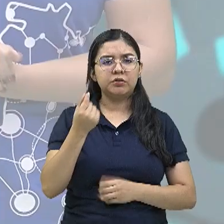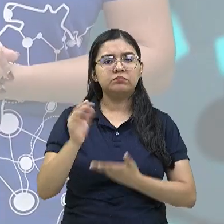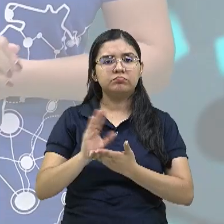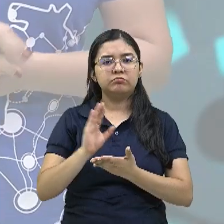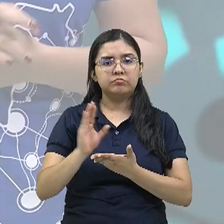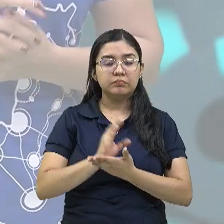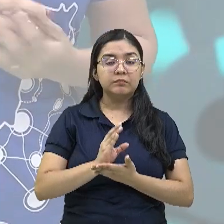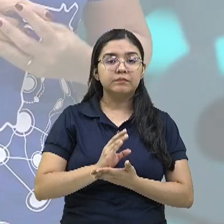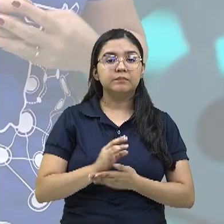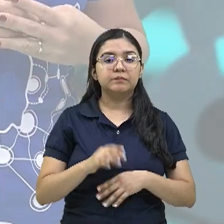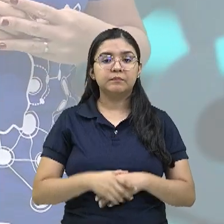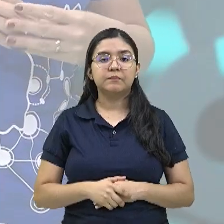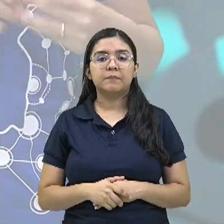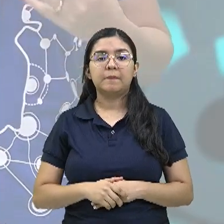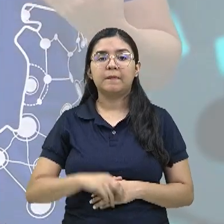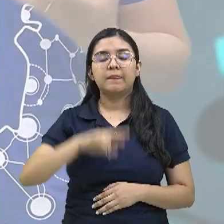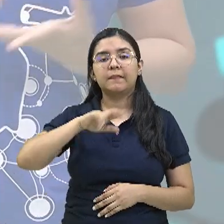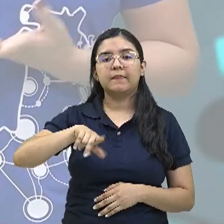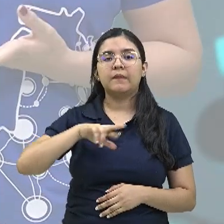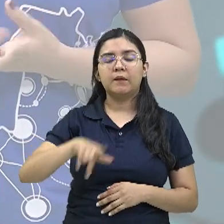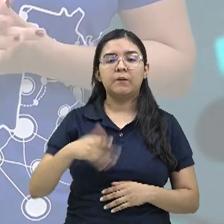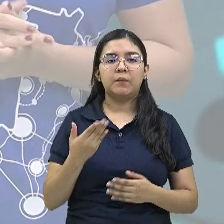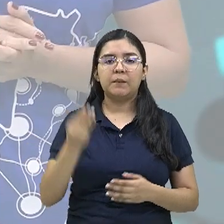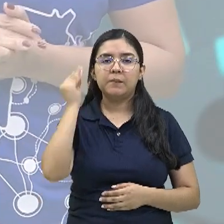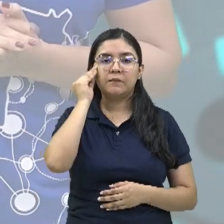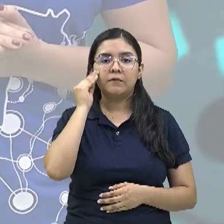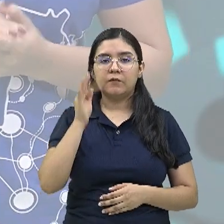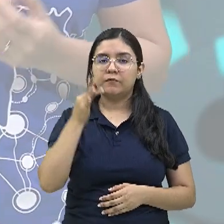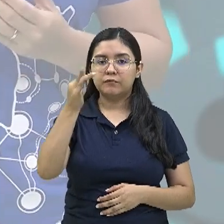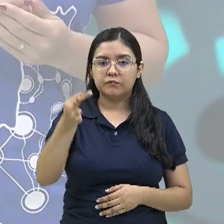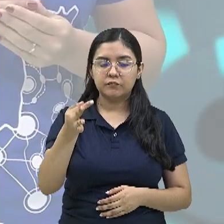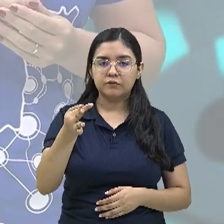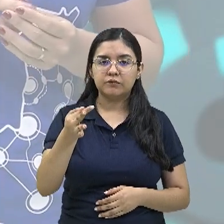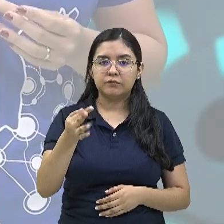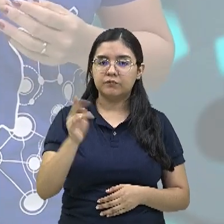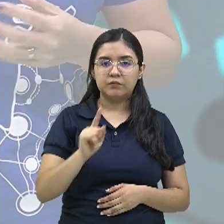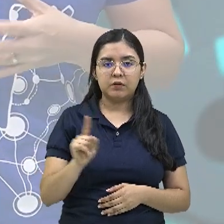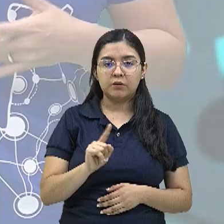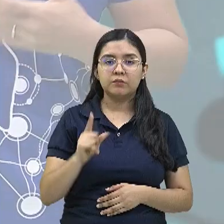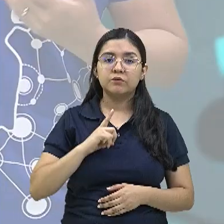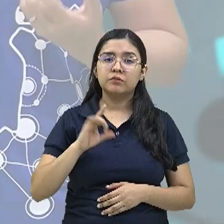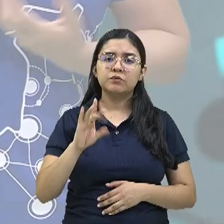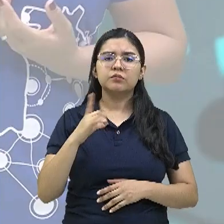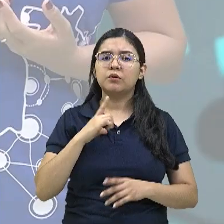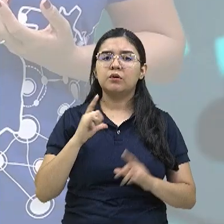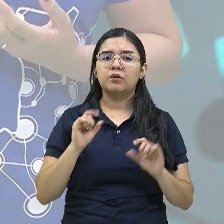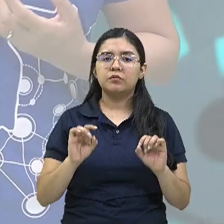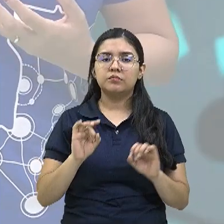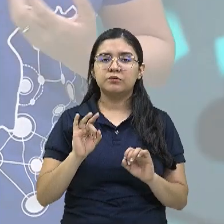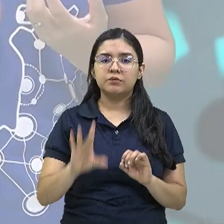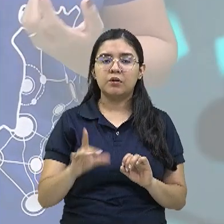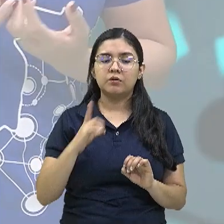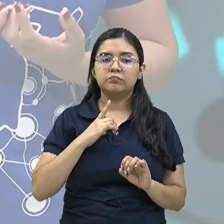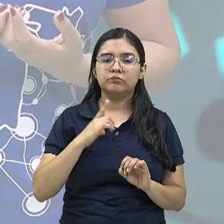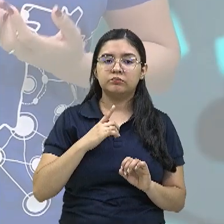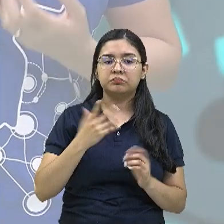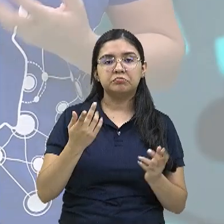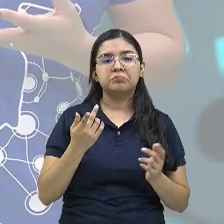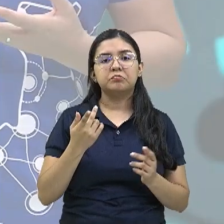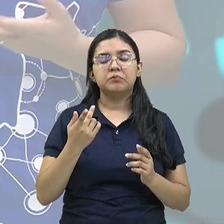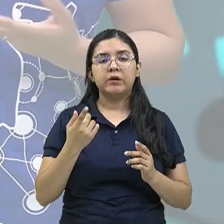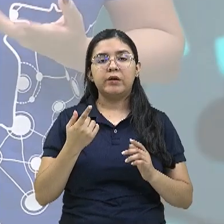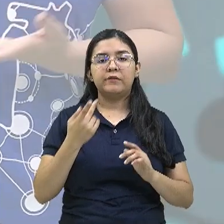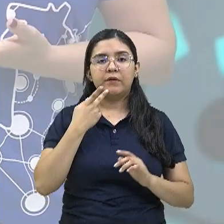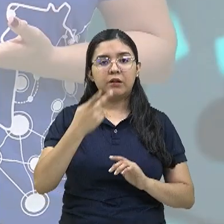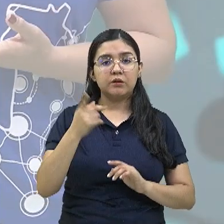professor. Isso não é uma previsão, não estou usando aqui o futuro, estou apenas expressando possibilidade,